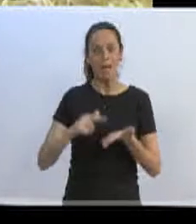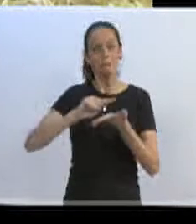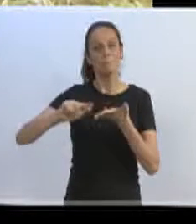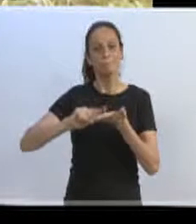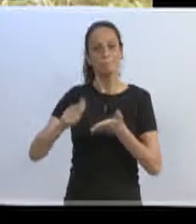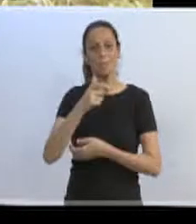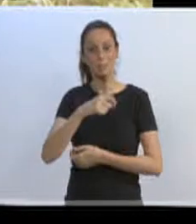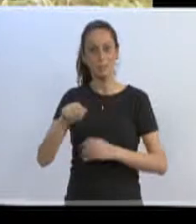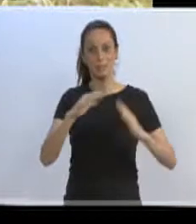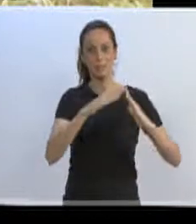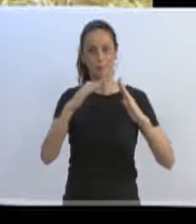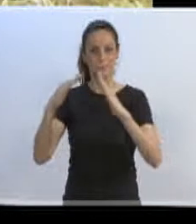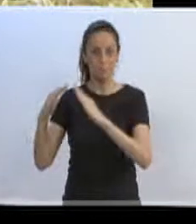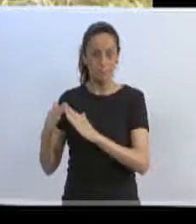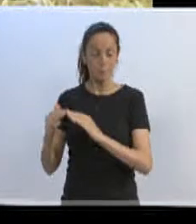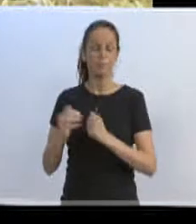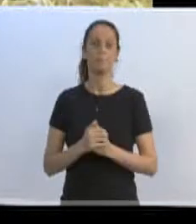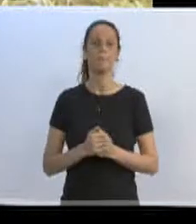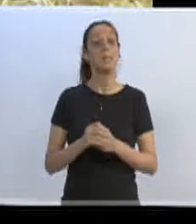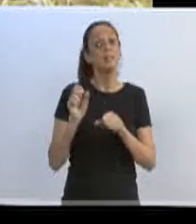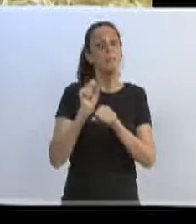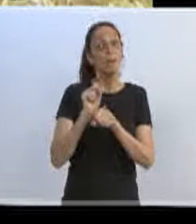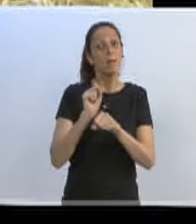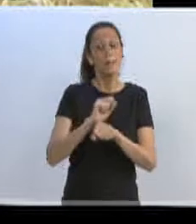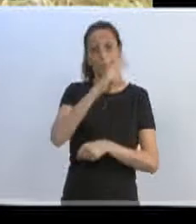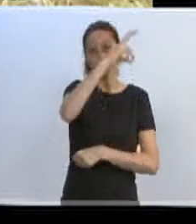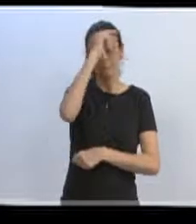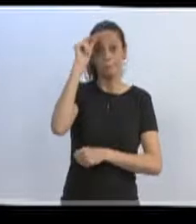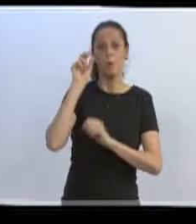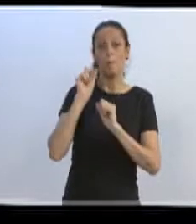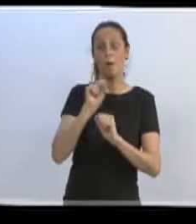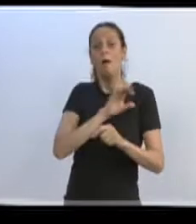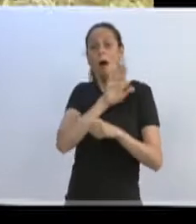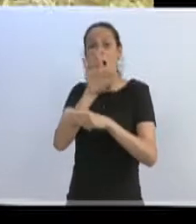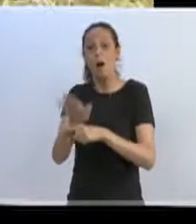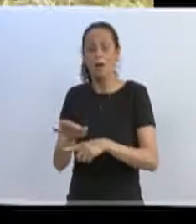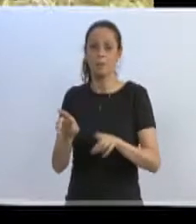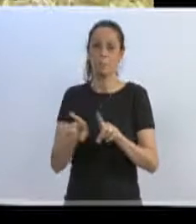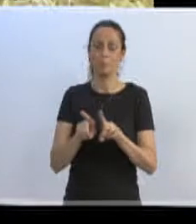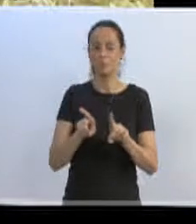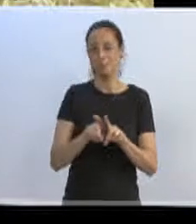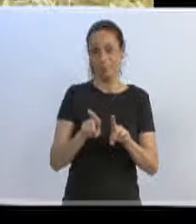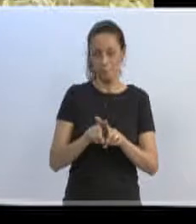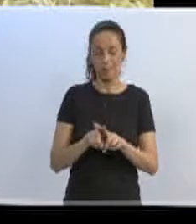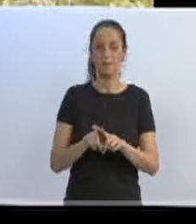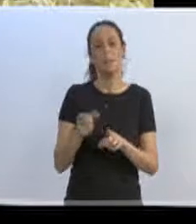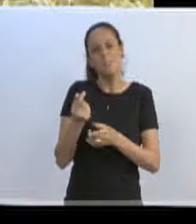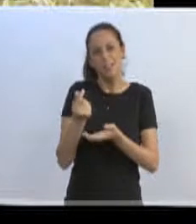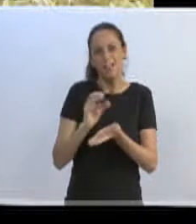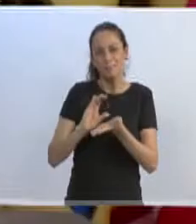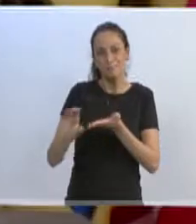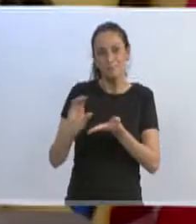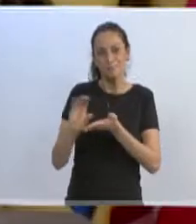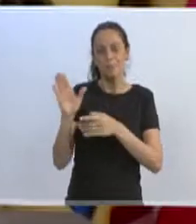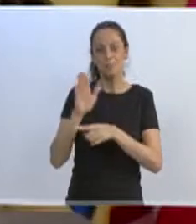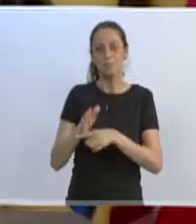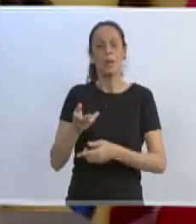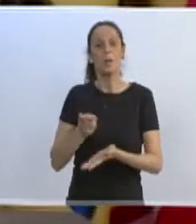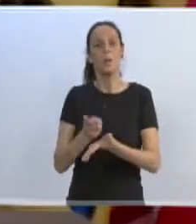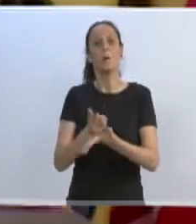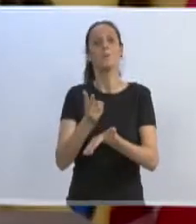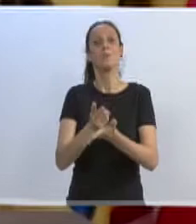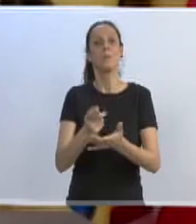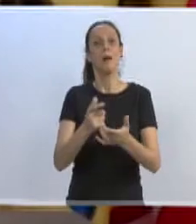aguardando que o município possa estar dando algum a subvenção coisa parecida para que eles dêem continuidade a essa quadra que está bem